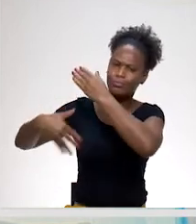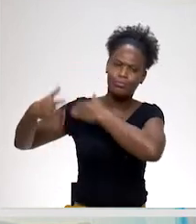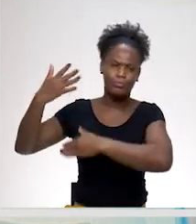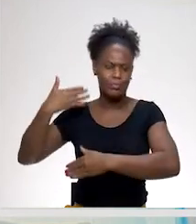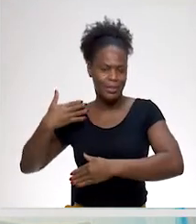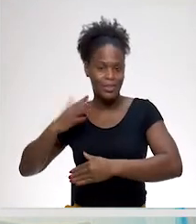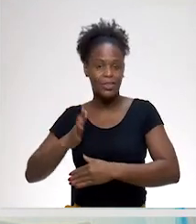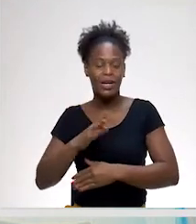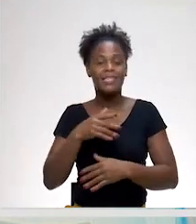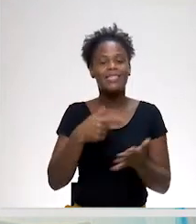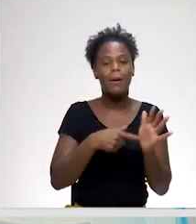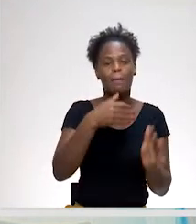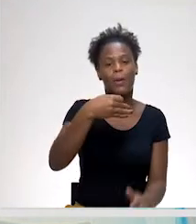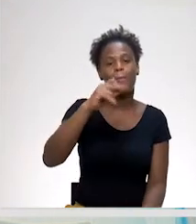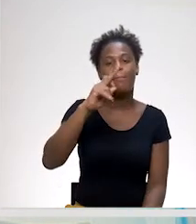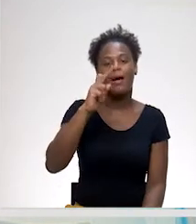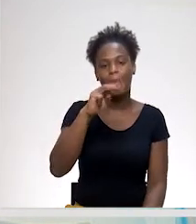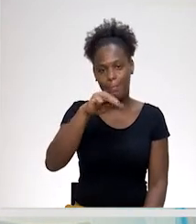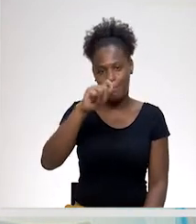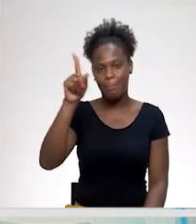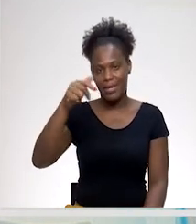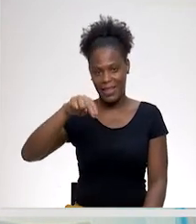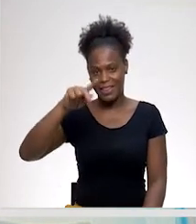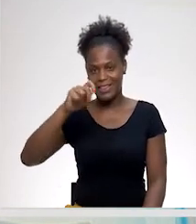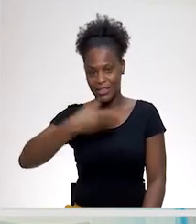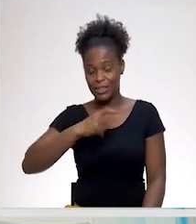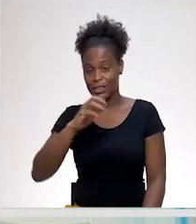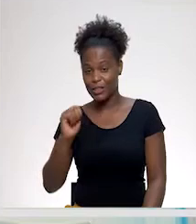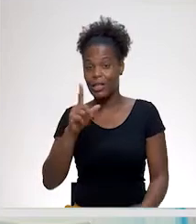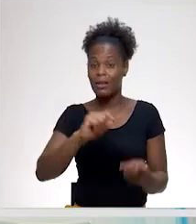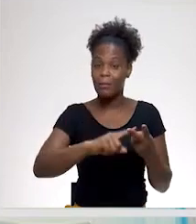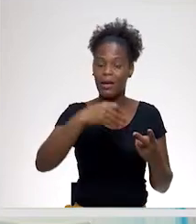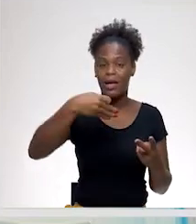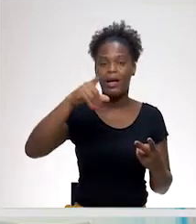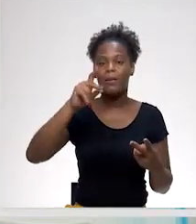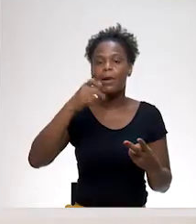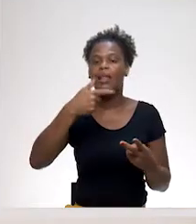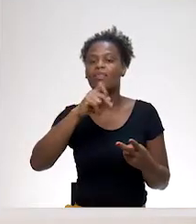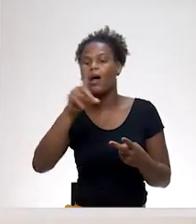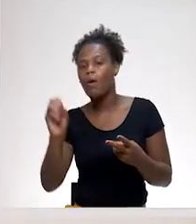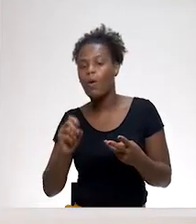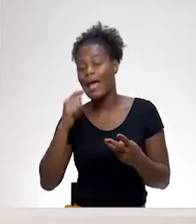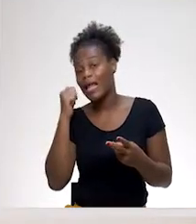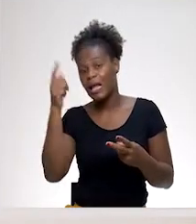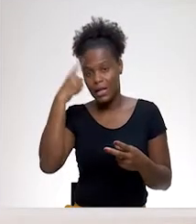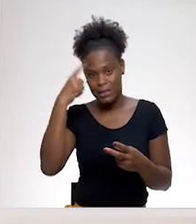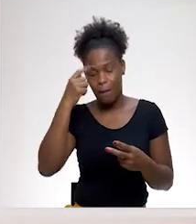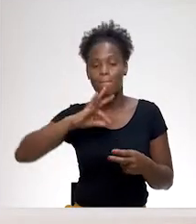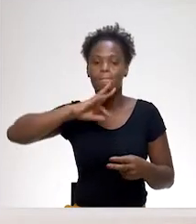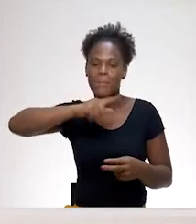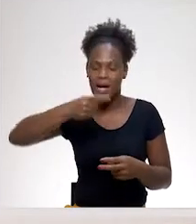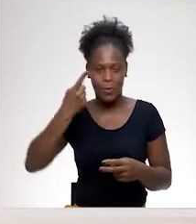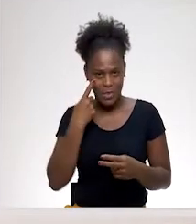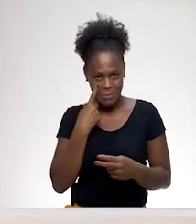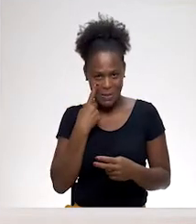Clássica, como, por exemplo, Parmênides, Platão, que também são racionalistas. Defendem a razão como sendo a